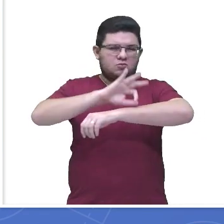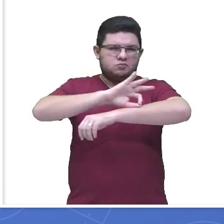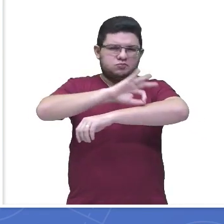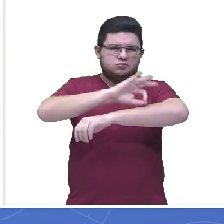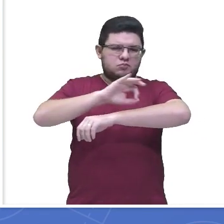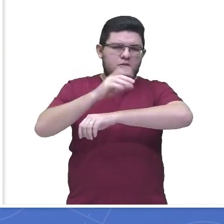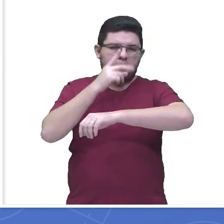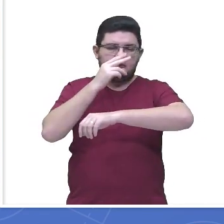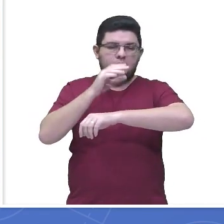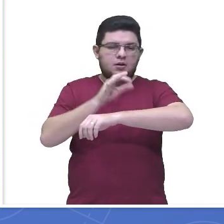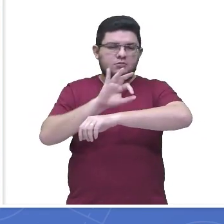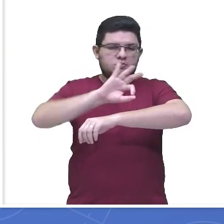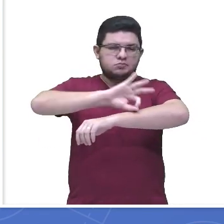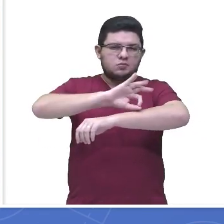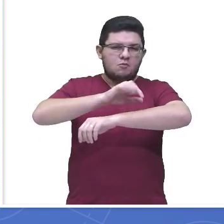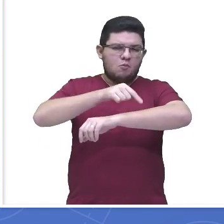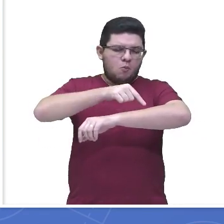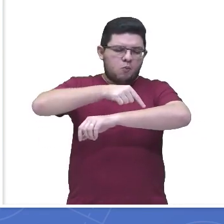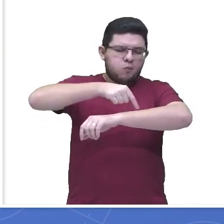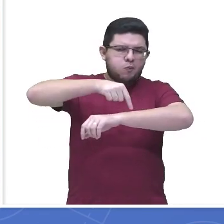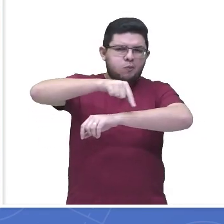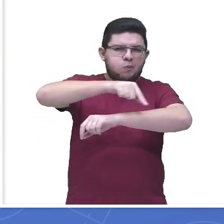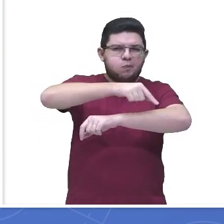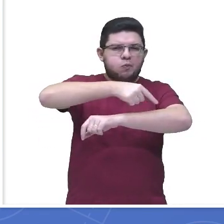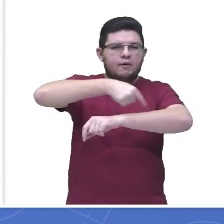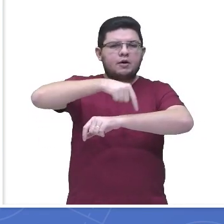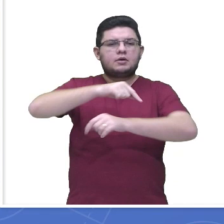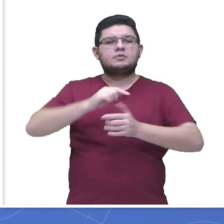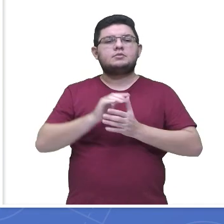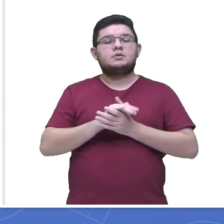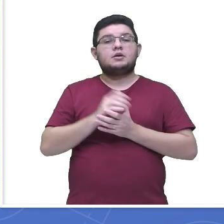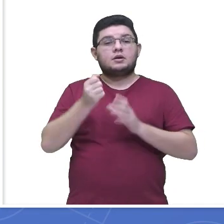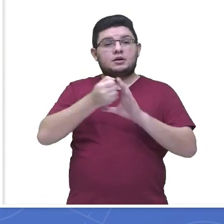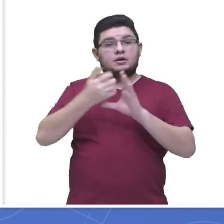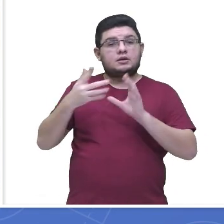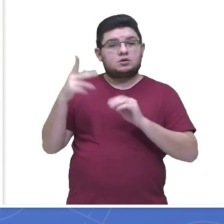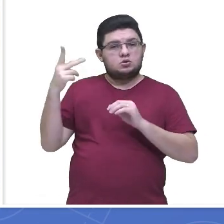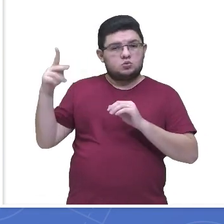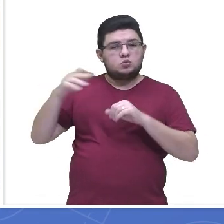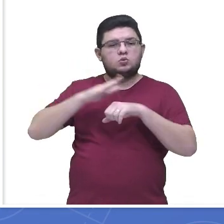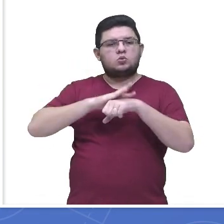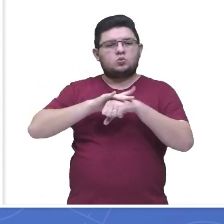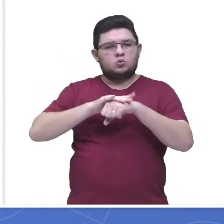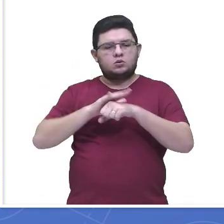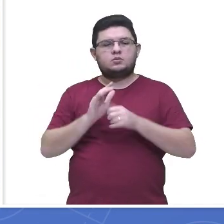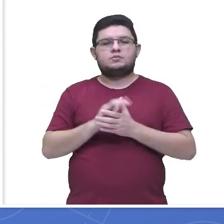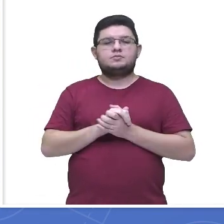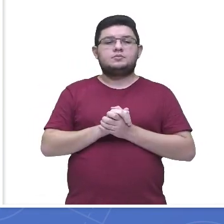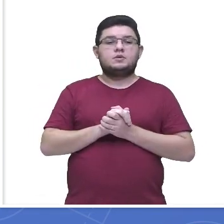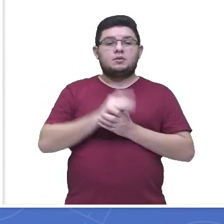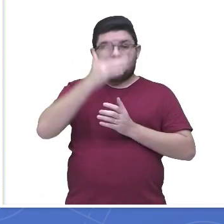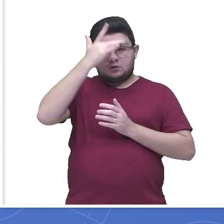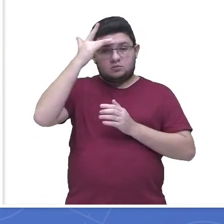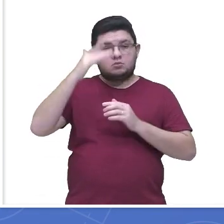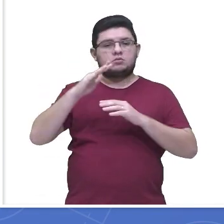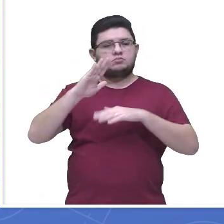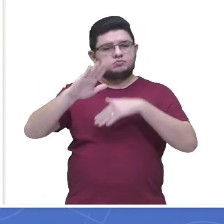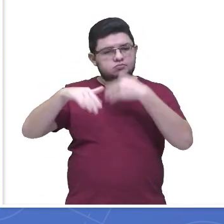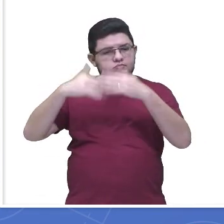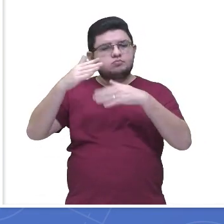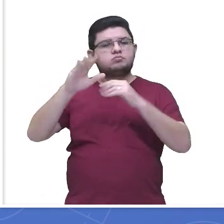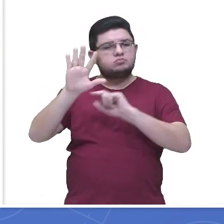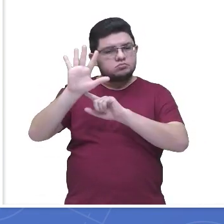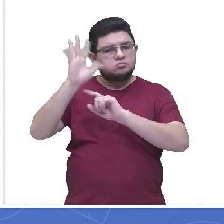mais elevada, né? Então ela tem a característica ali da leishmaniose, que a pessoa passa a desenvolver e apresenta como